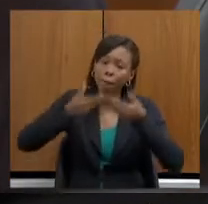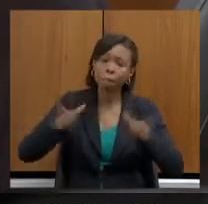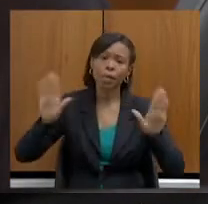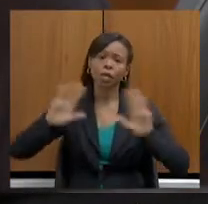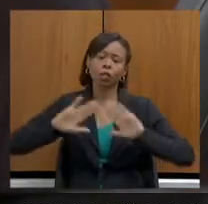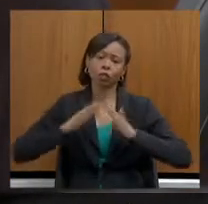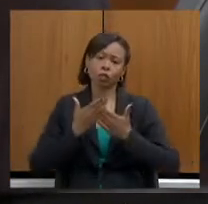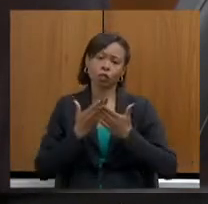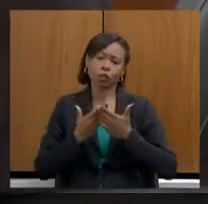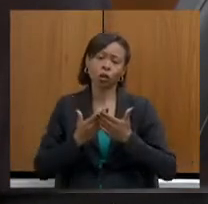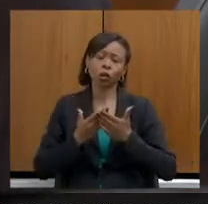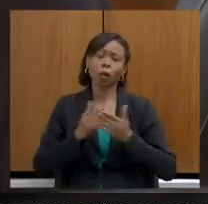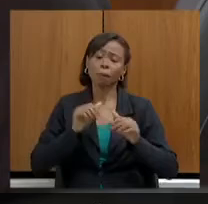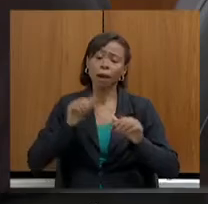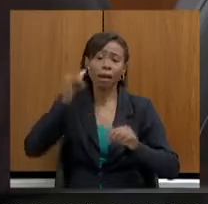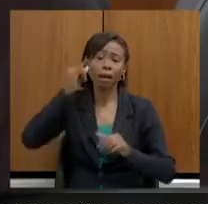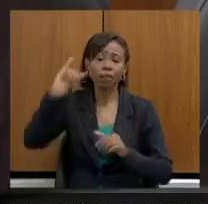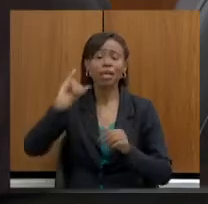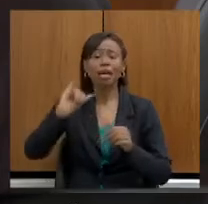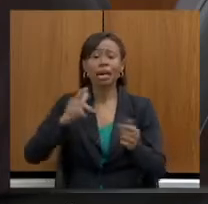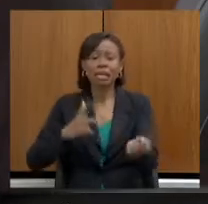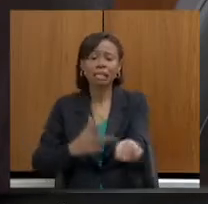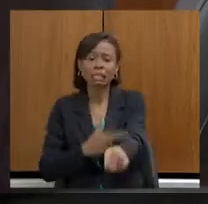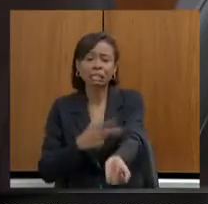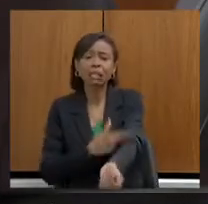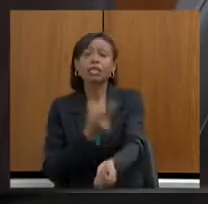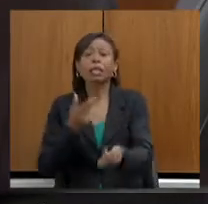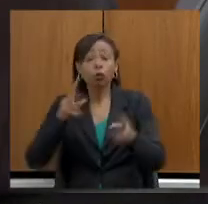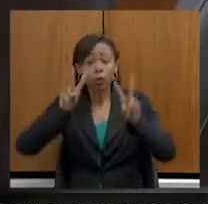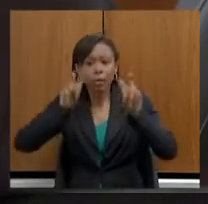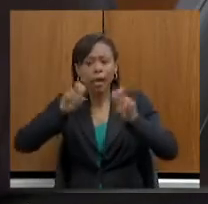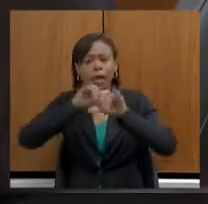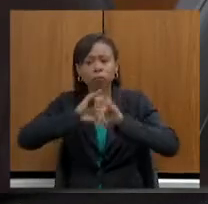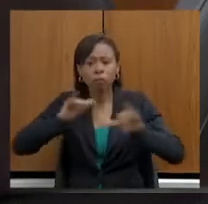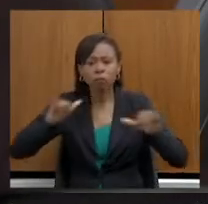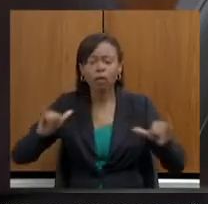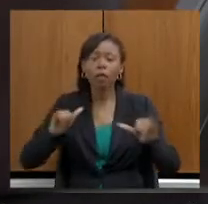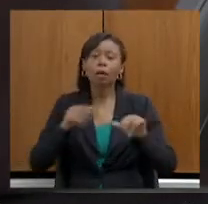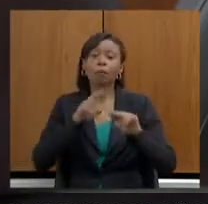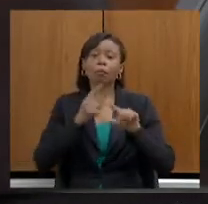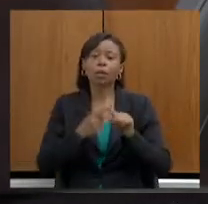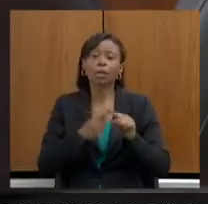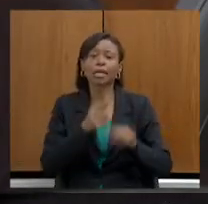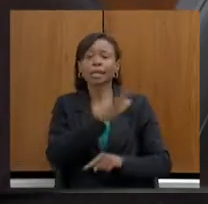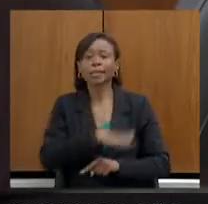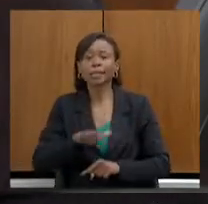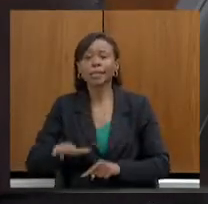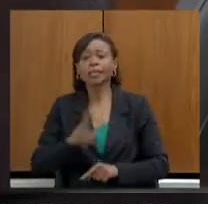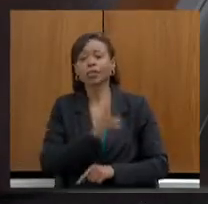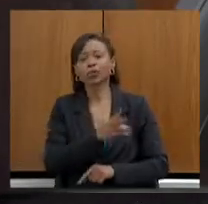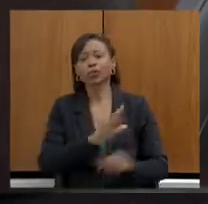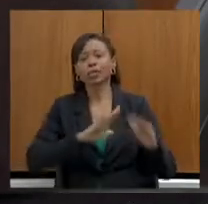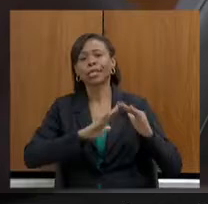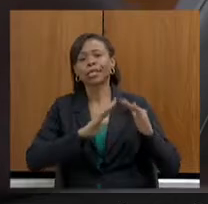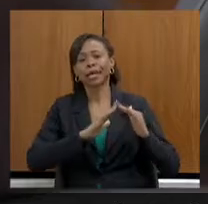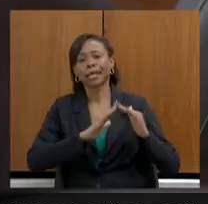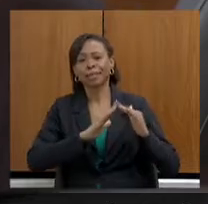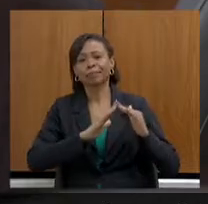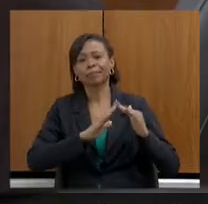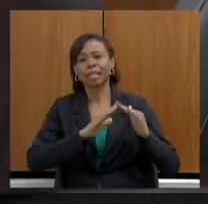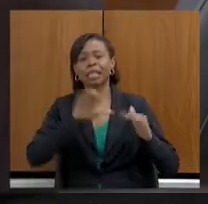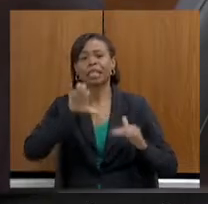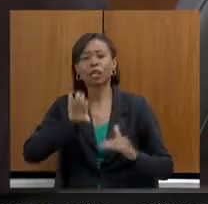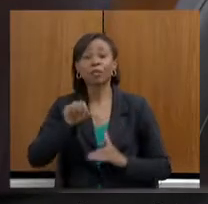e superar os termos de automutilação das duas estudantes dos das crianças que ainda estão em casa nesses 97 municípios